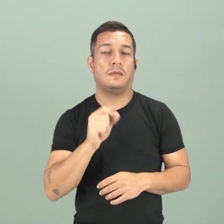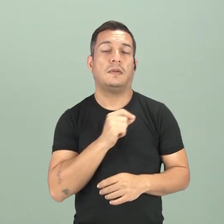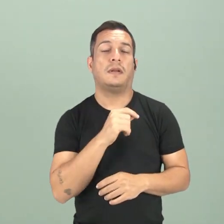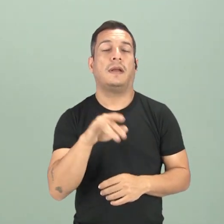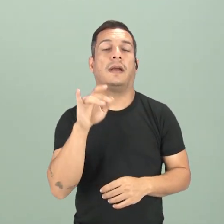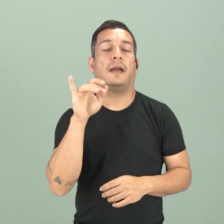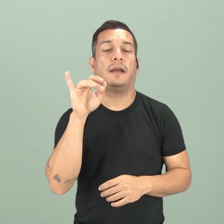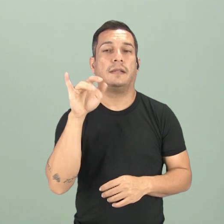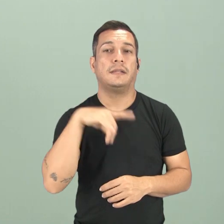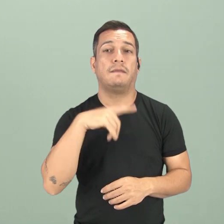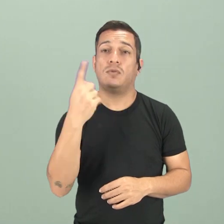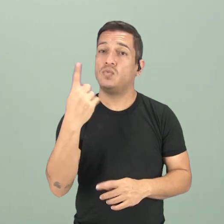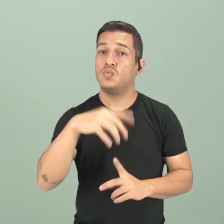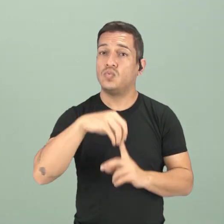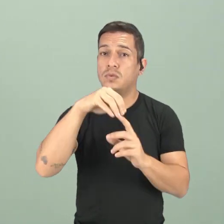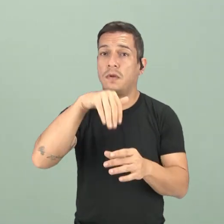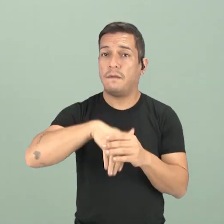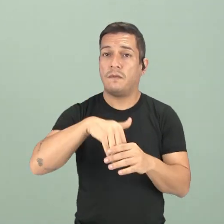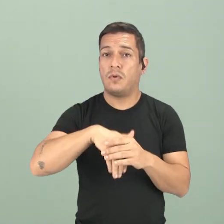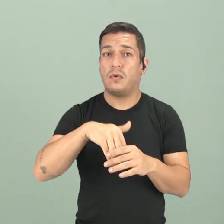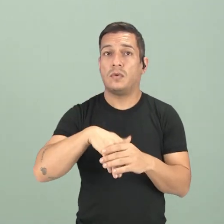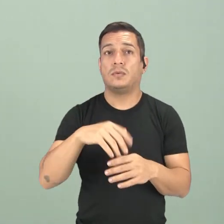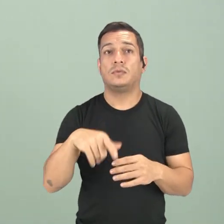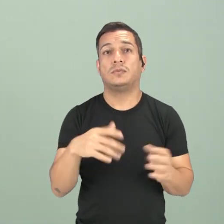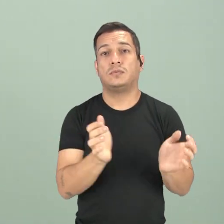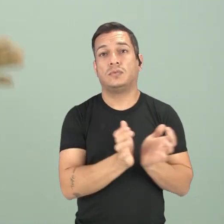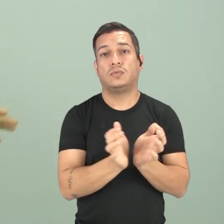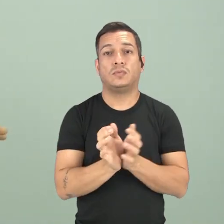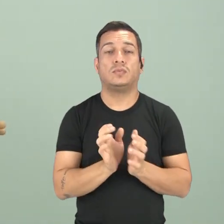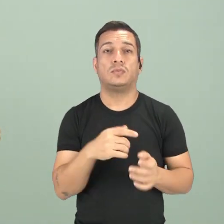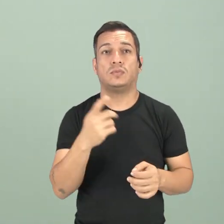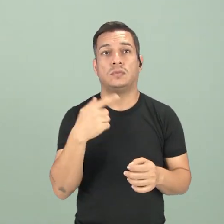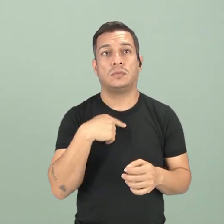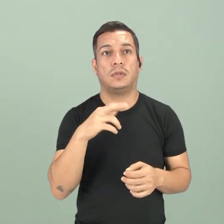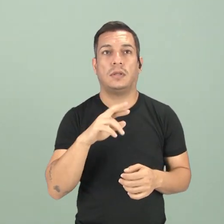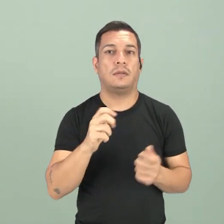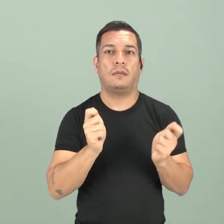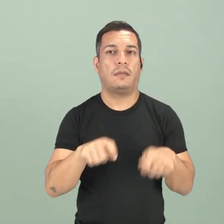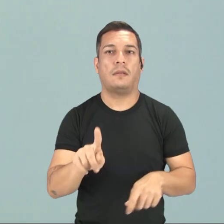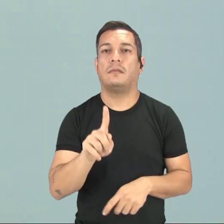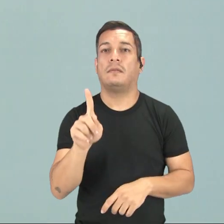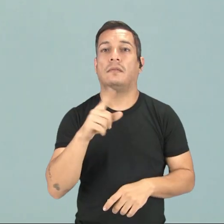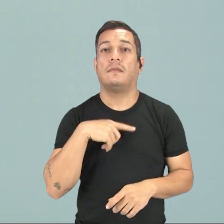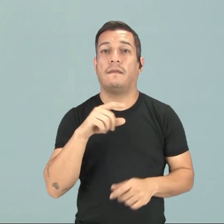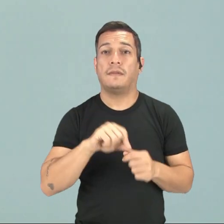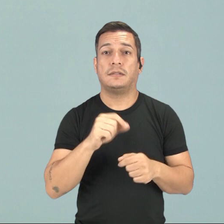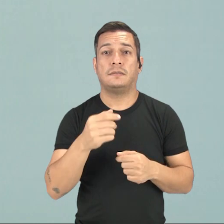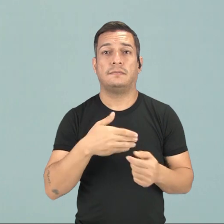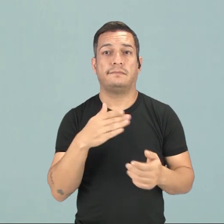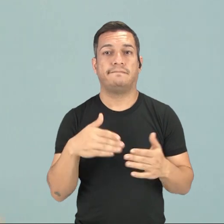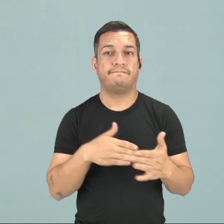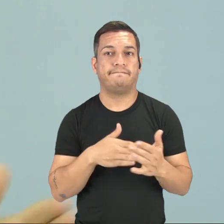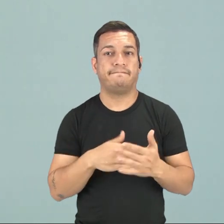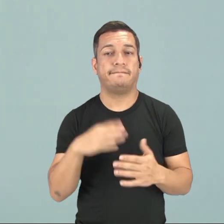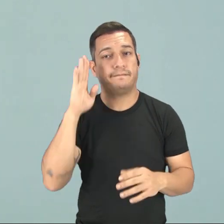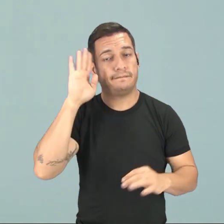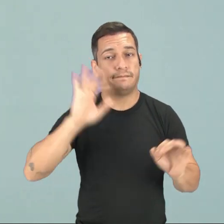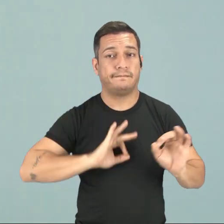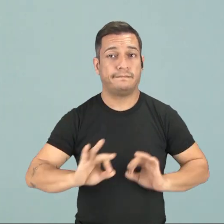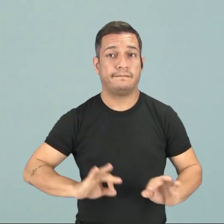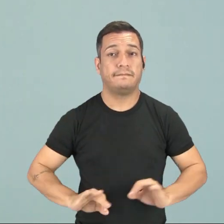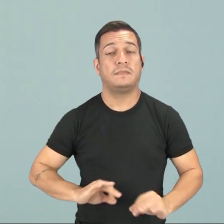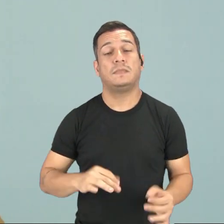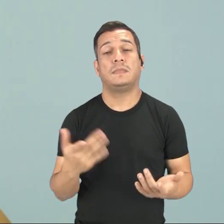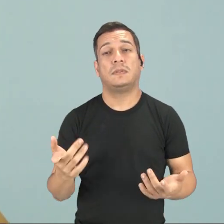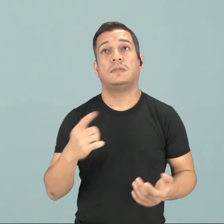um único voto de um desses membros permanentes, então não é possível fazer essa intervenção militar, a não ser que